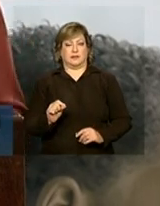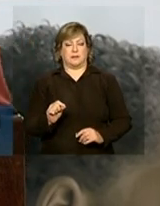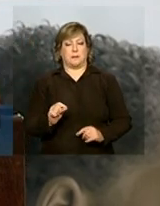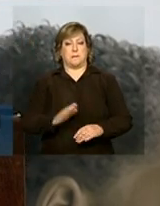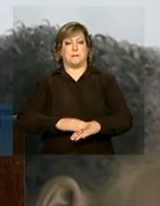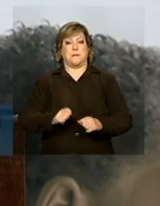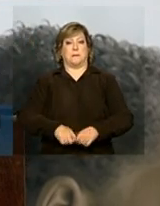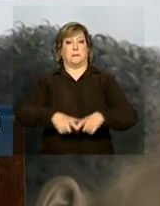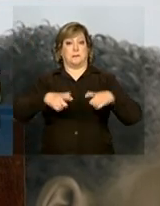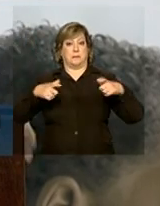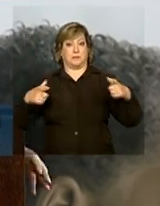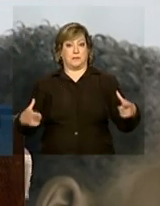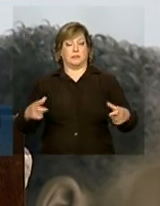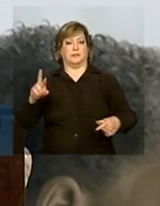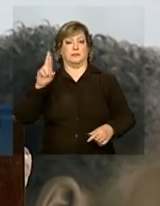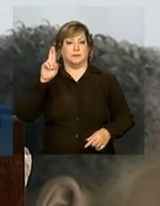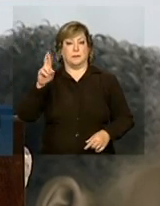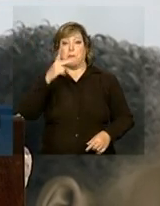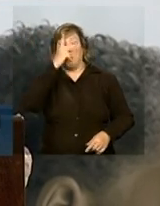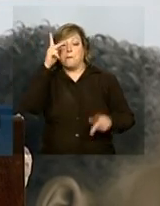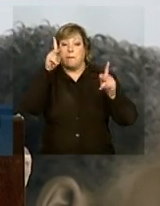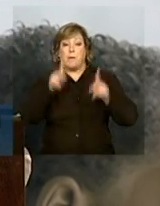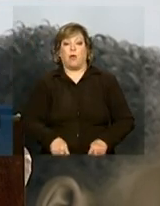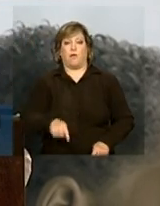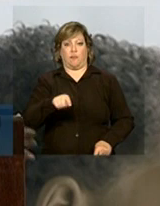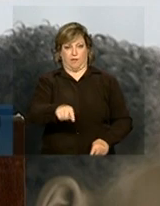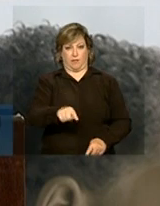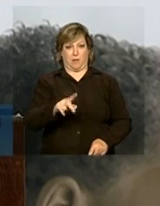ampla representação popular.